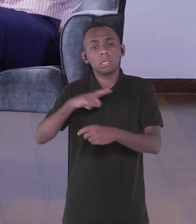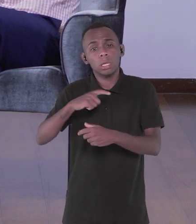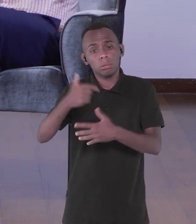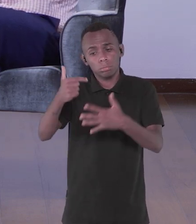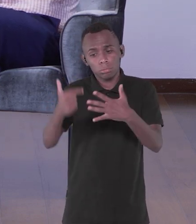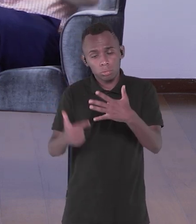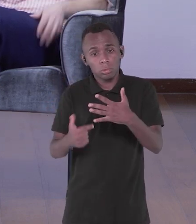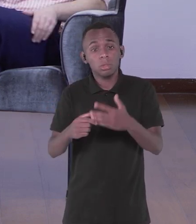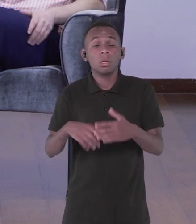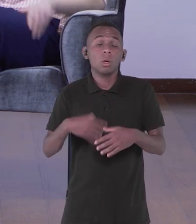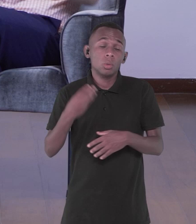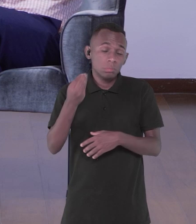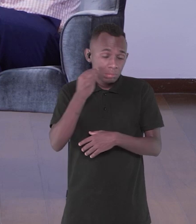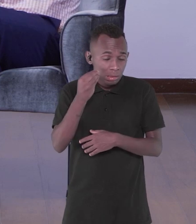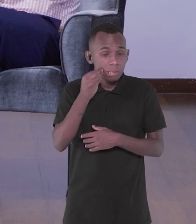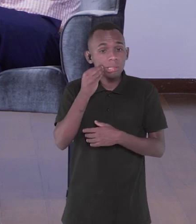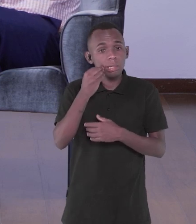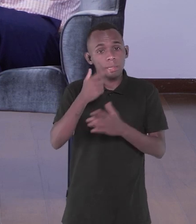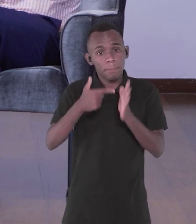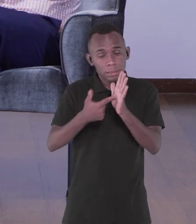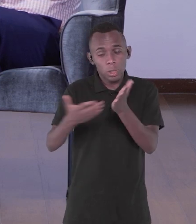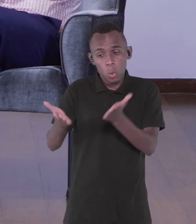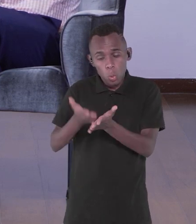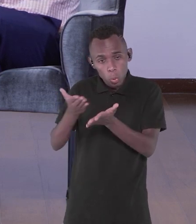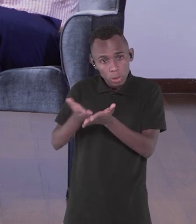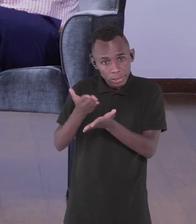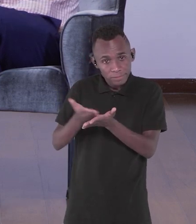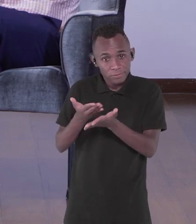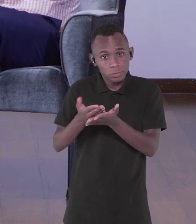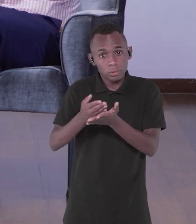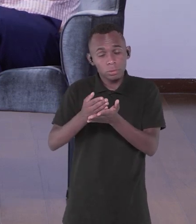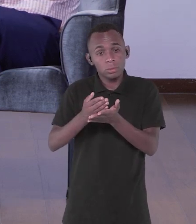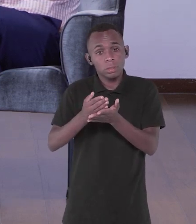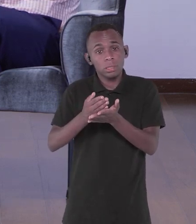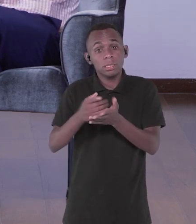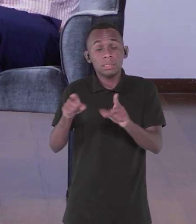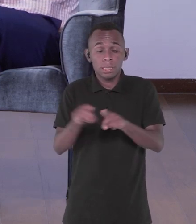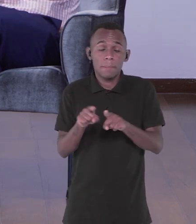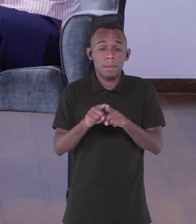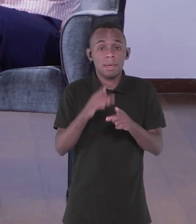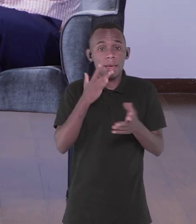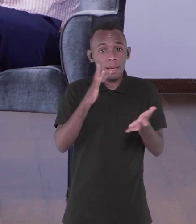tentei fazer no Caminho de Abraão, que a carta, no fundo, é um